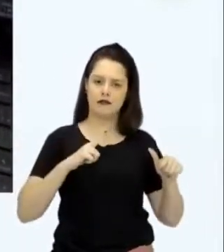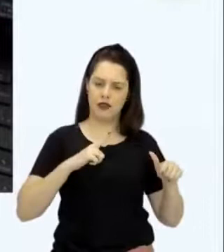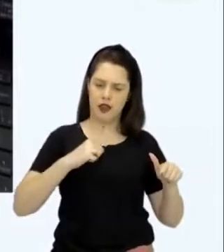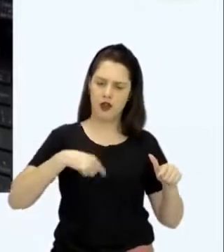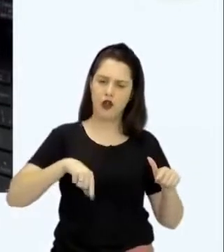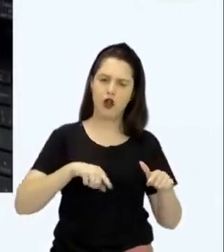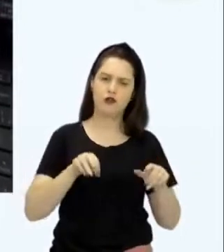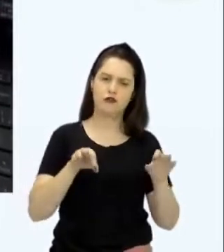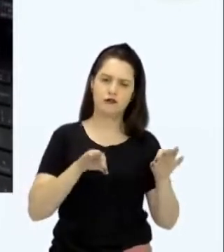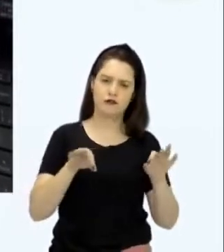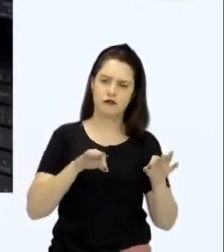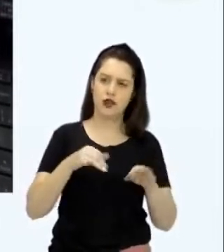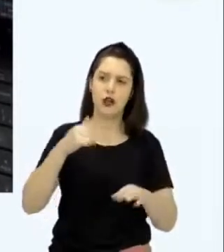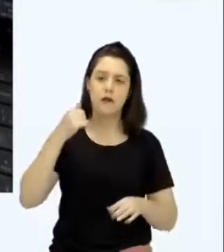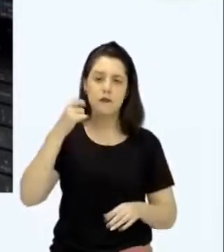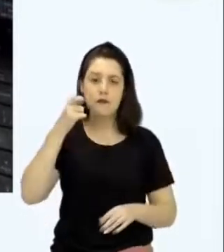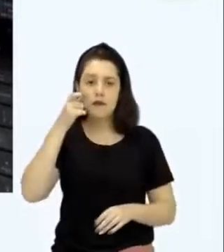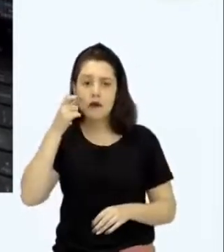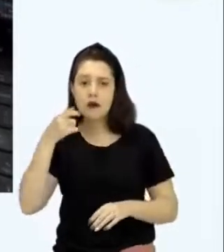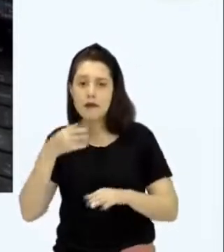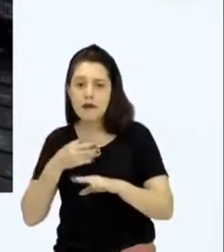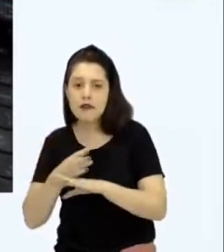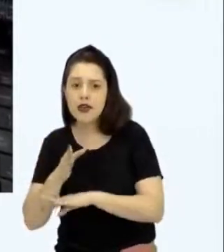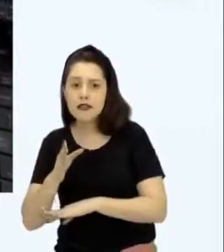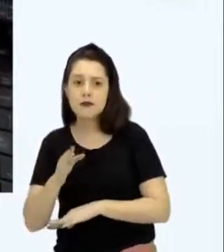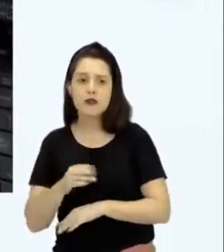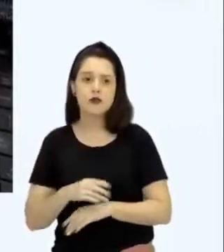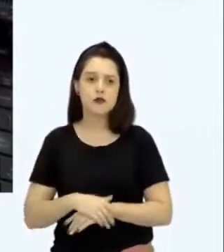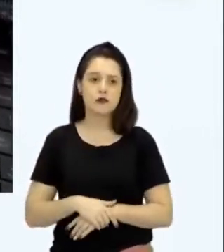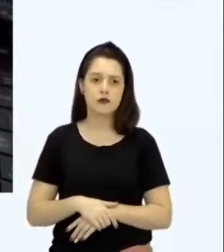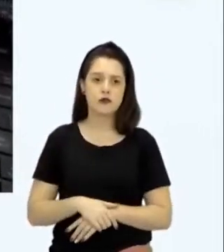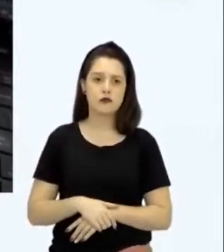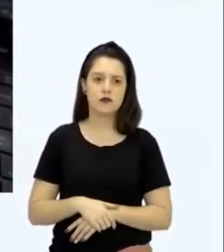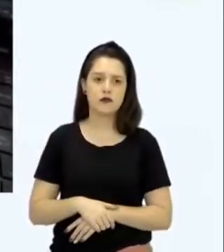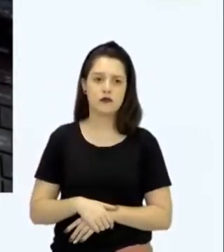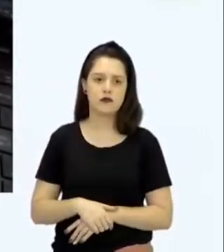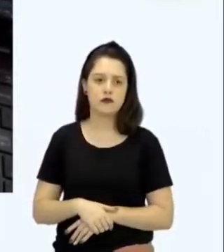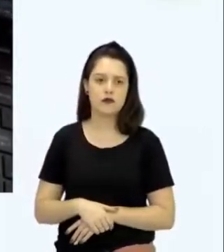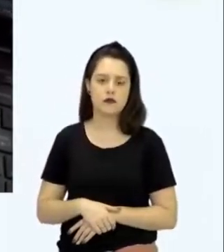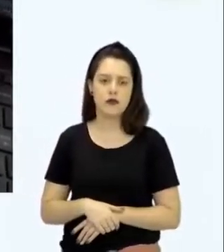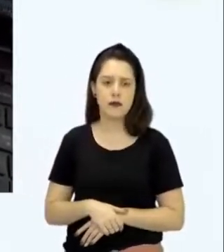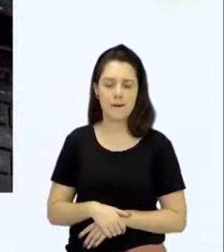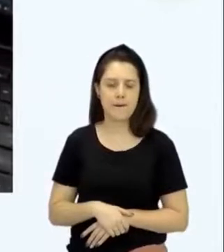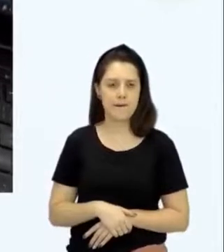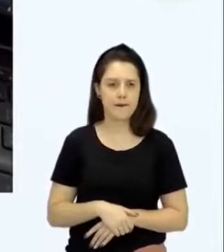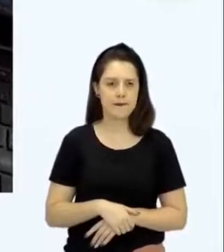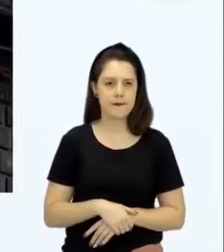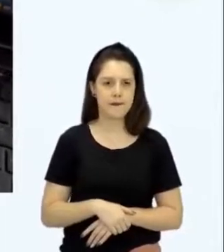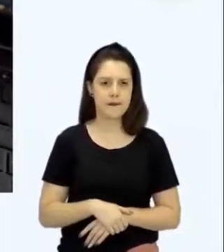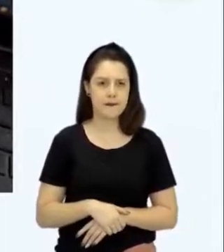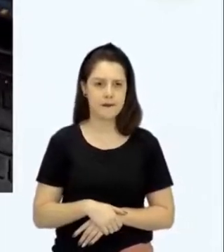Vamos verificar se ele funcionou mesmo. A gente gira aqui o nosso potenciômetro.